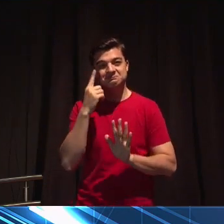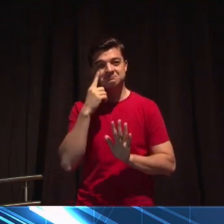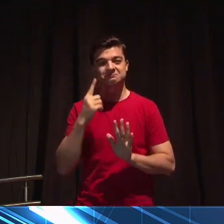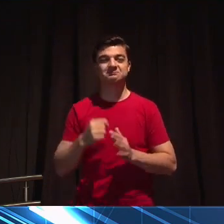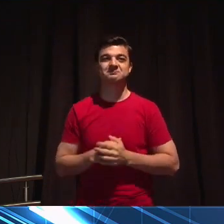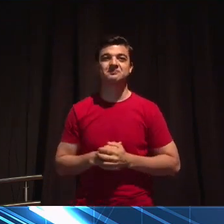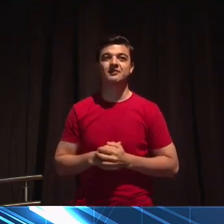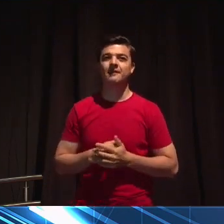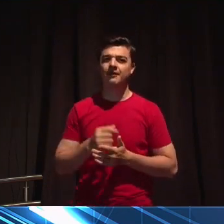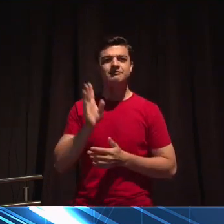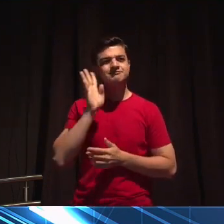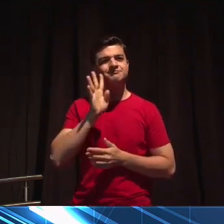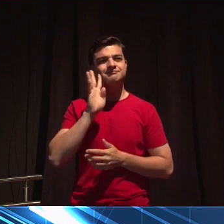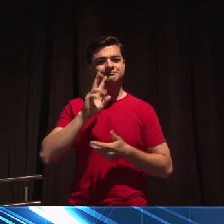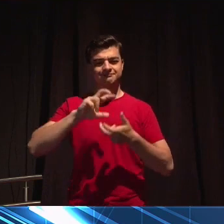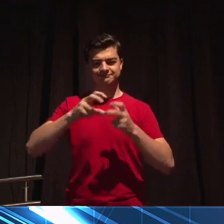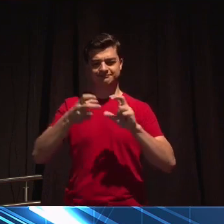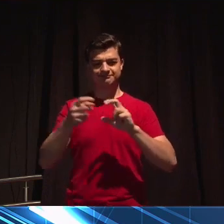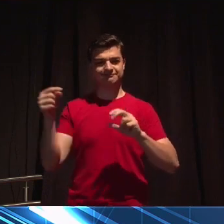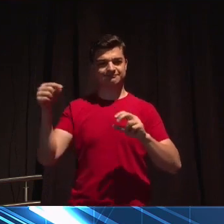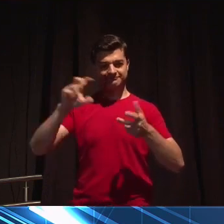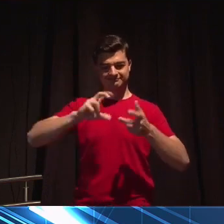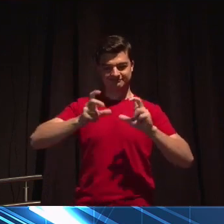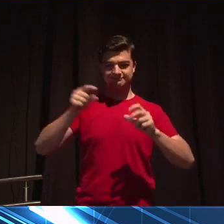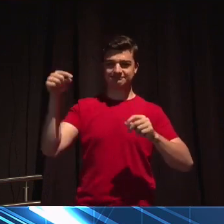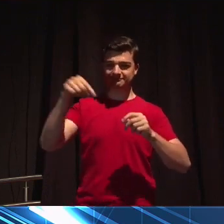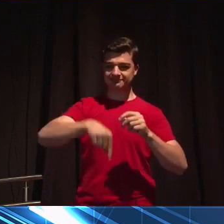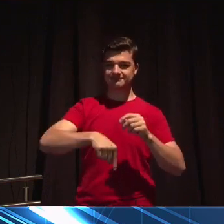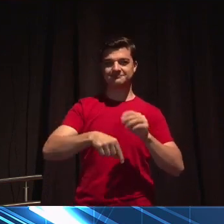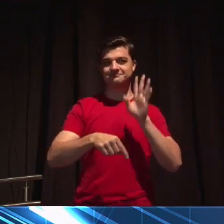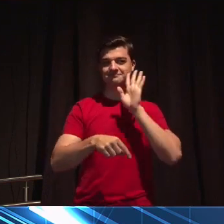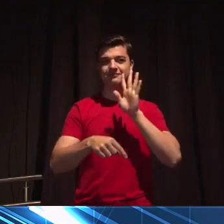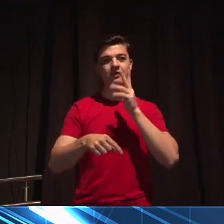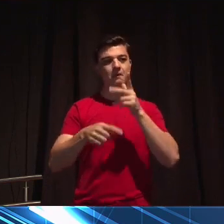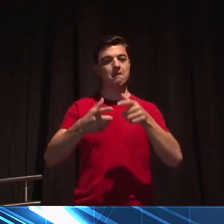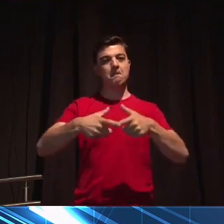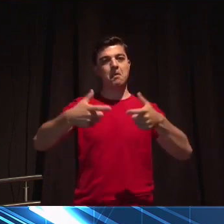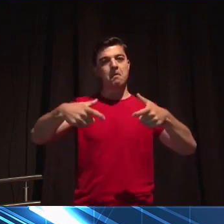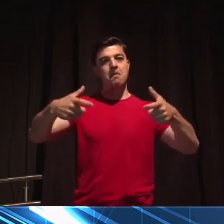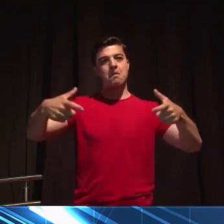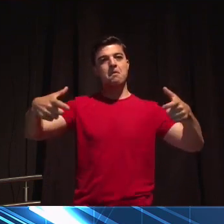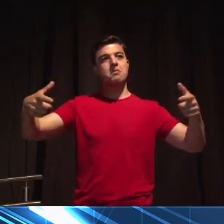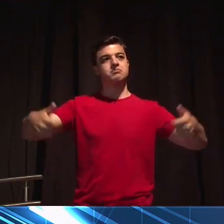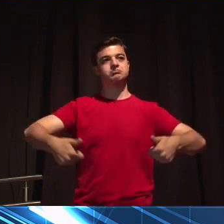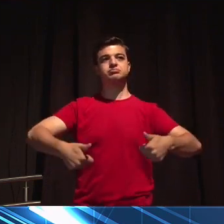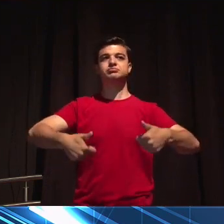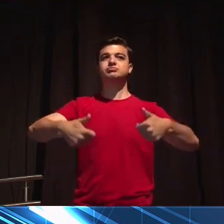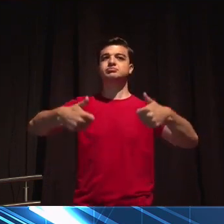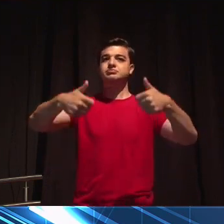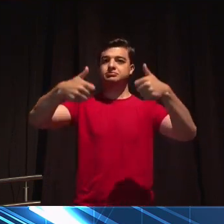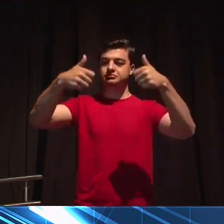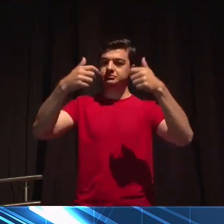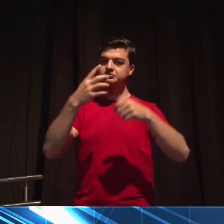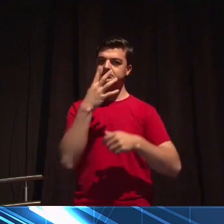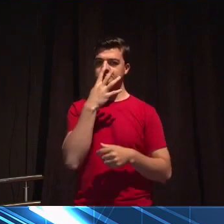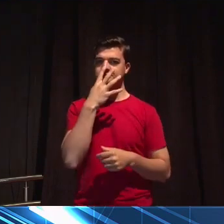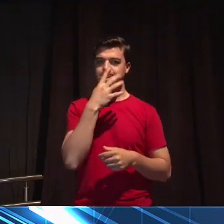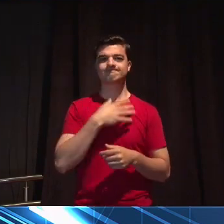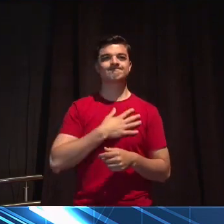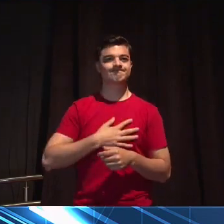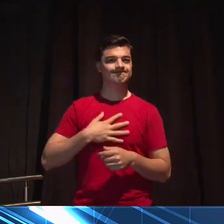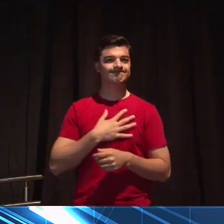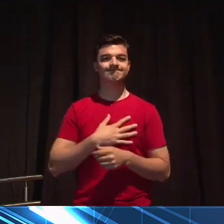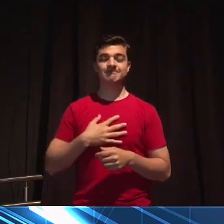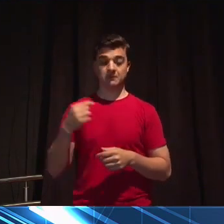e é legal estar aqui, né? É legal estar nesse palco aqui de novo, é legal ver que o TDC está evoluindo e tal, melhorando. Estou muito feliz de estar